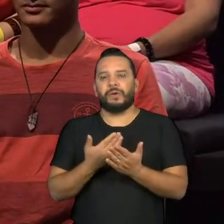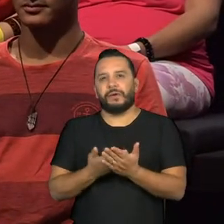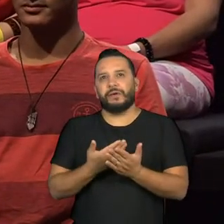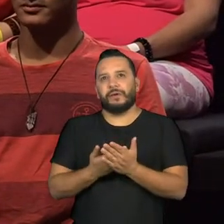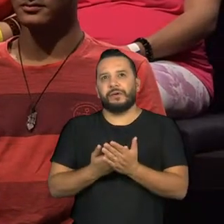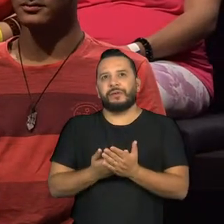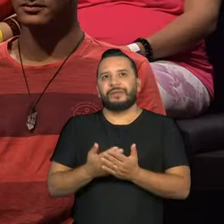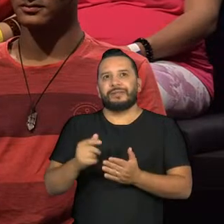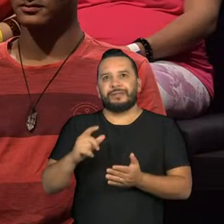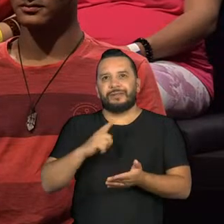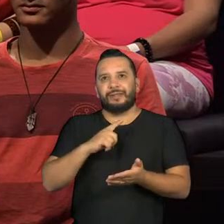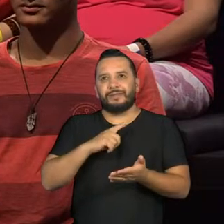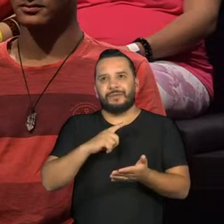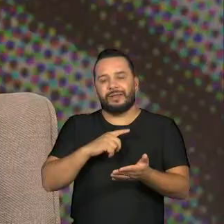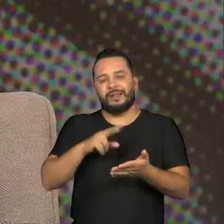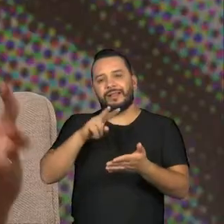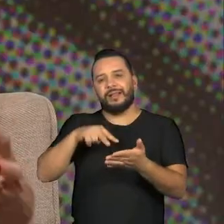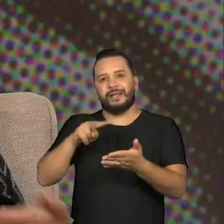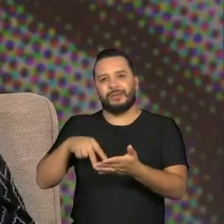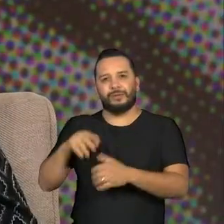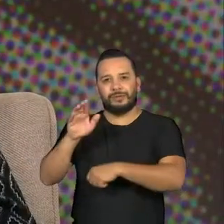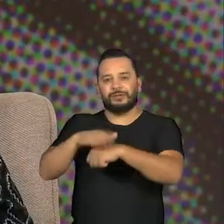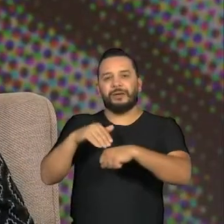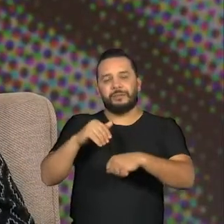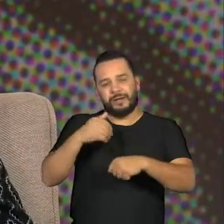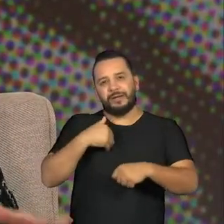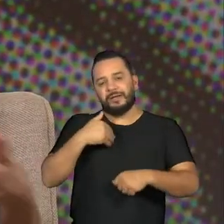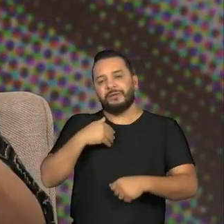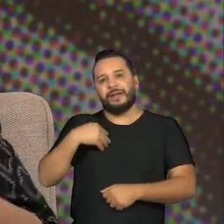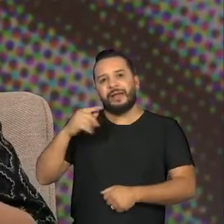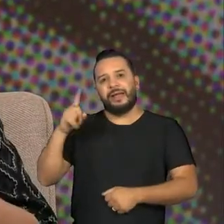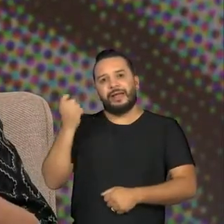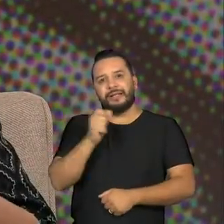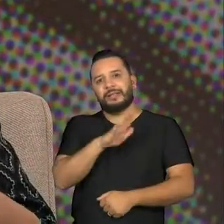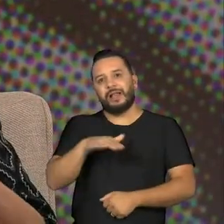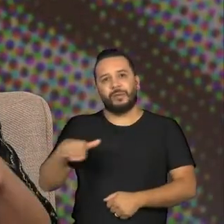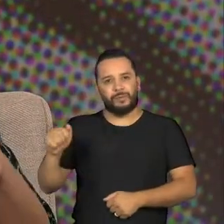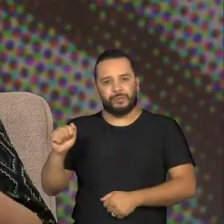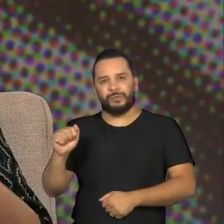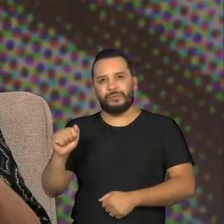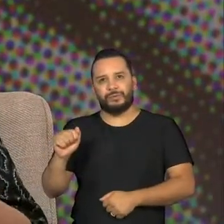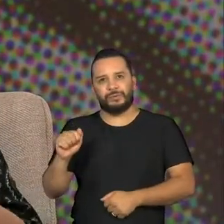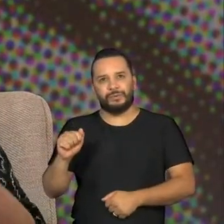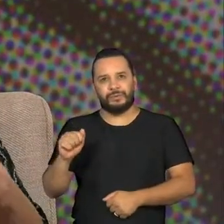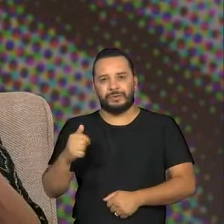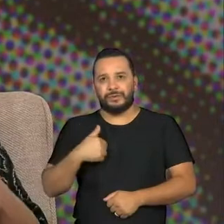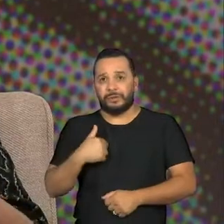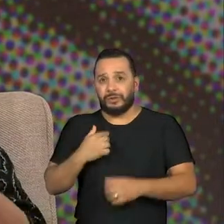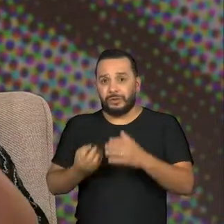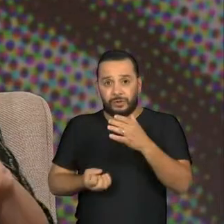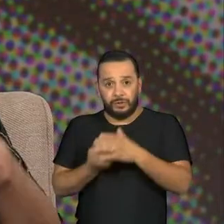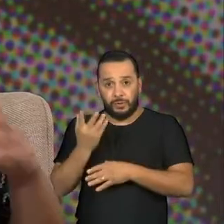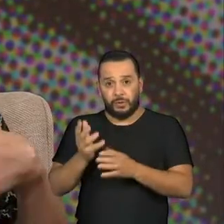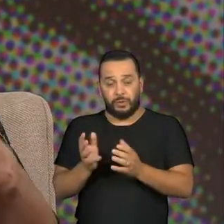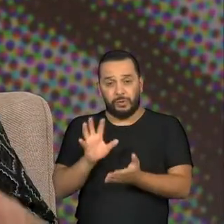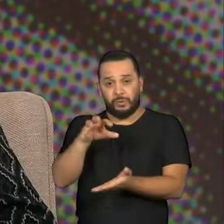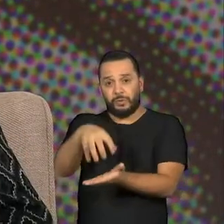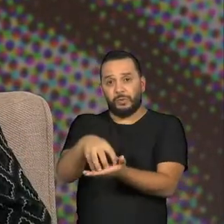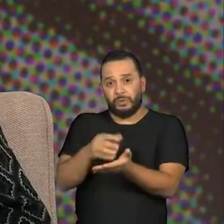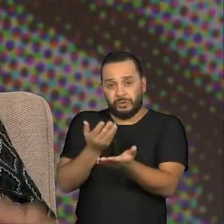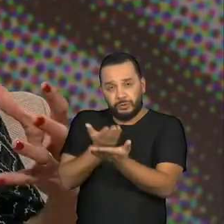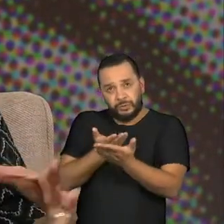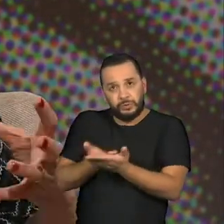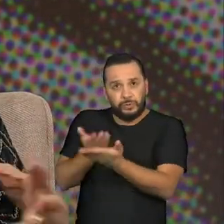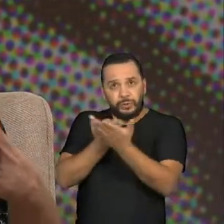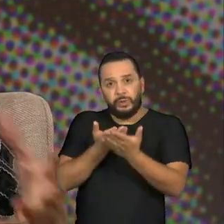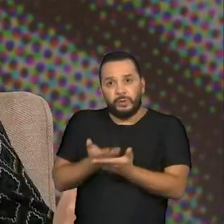fez umas leituras, chamando ex-alunos da Martins Pena. A gente meio criou um núcleo de estudo